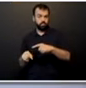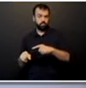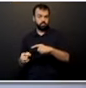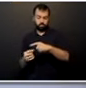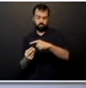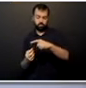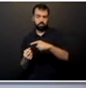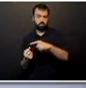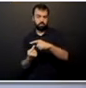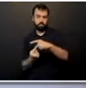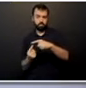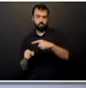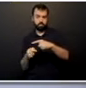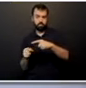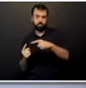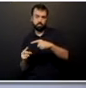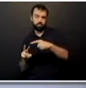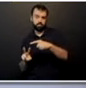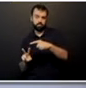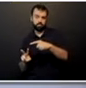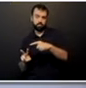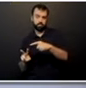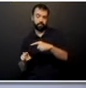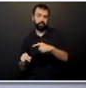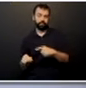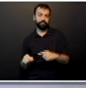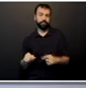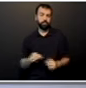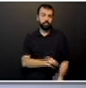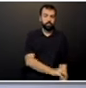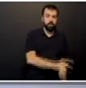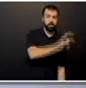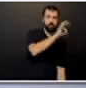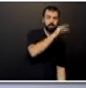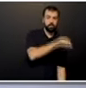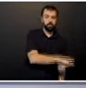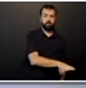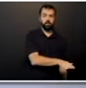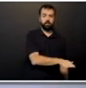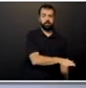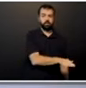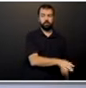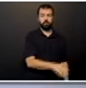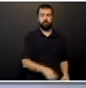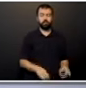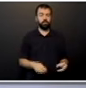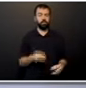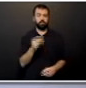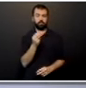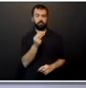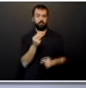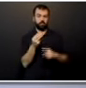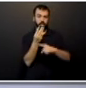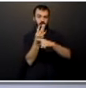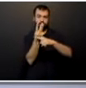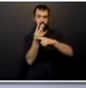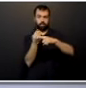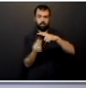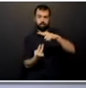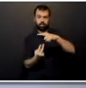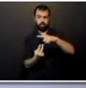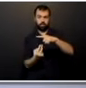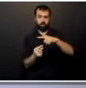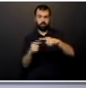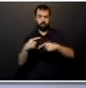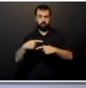a razão entre a altura de lucas e luísa é de três para dois por isso aqui na